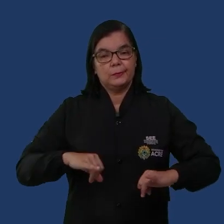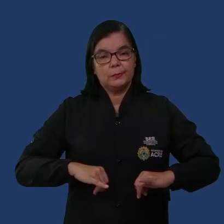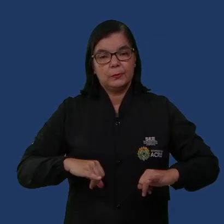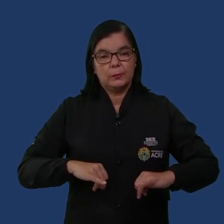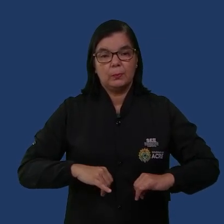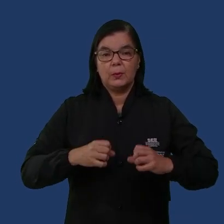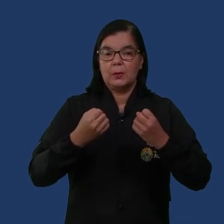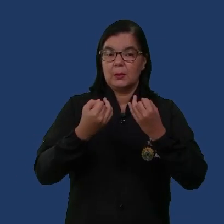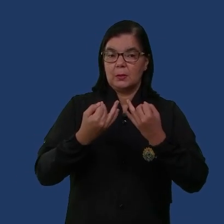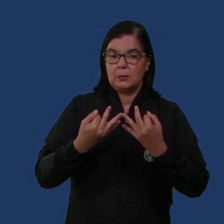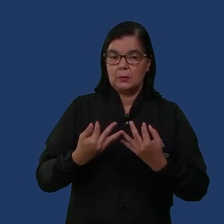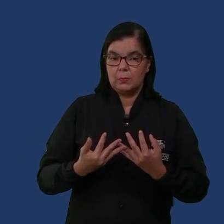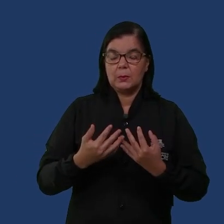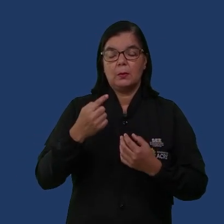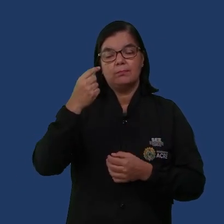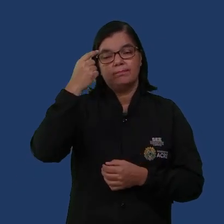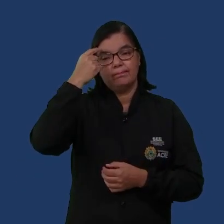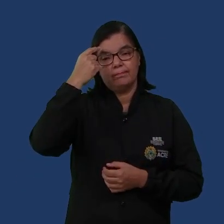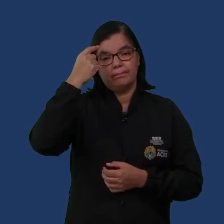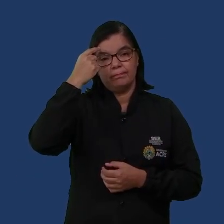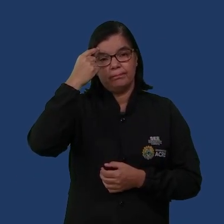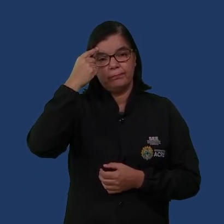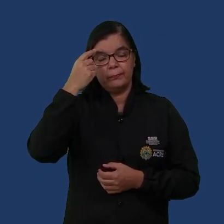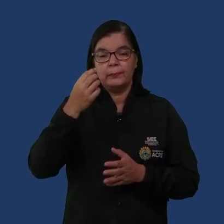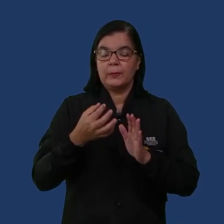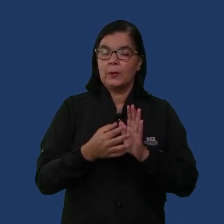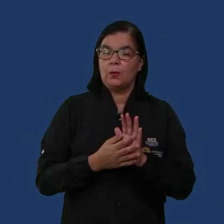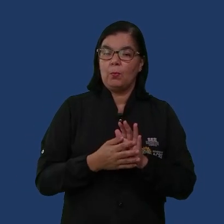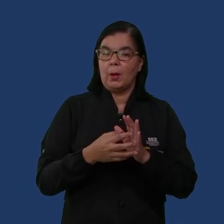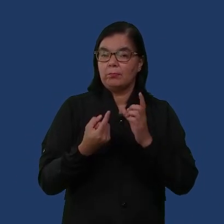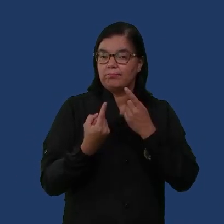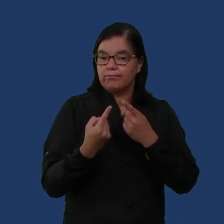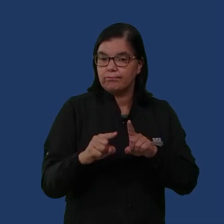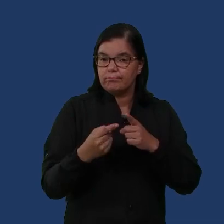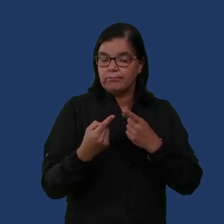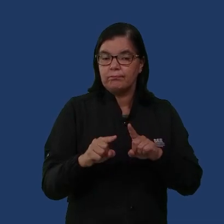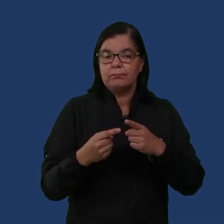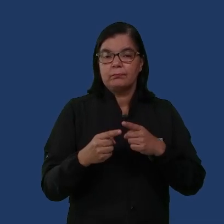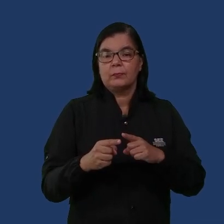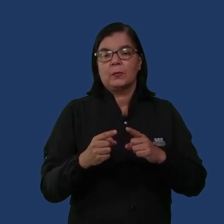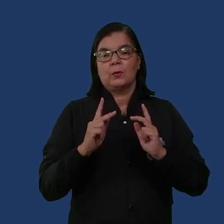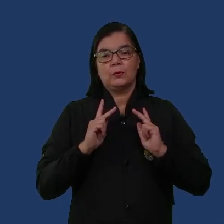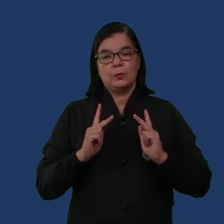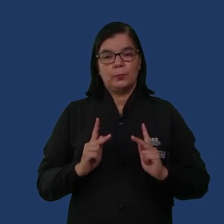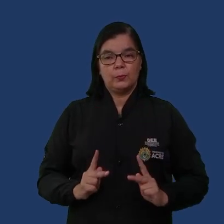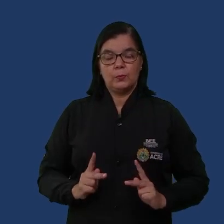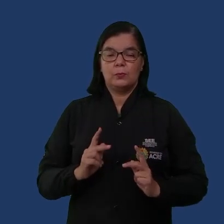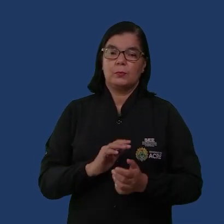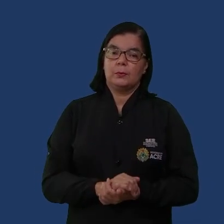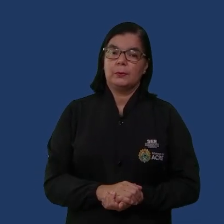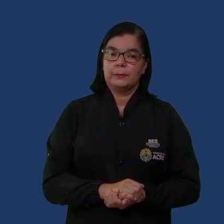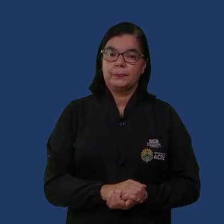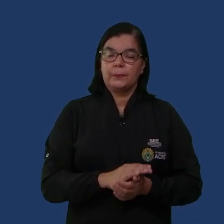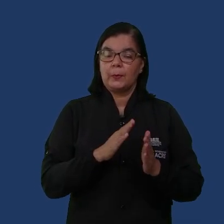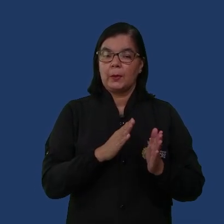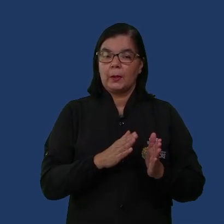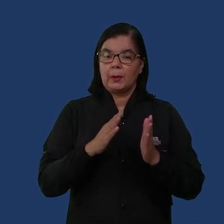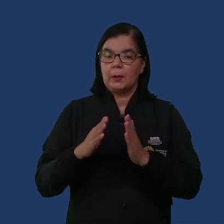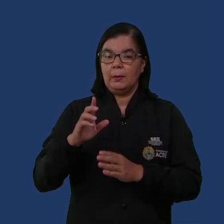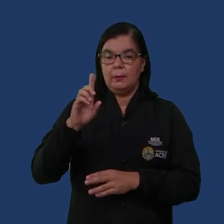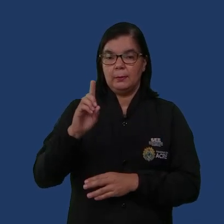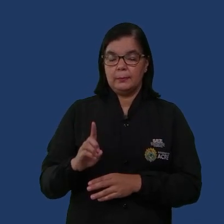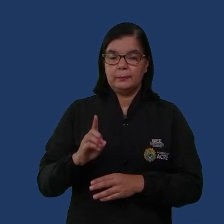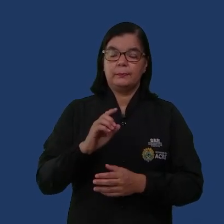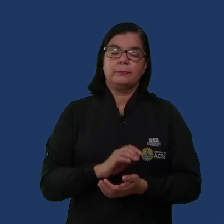ela faz aí uma reflexão, uma crítica com relação a esse comportamento. E à sua